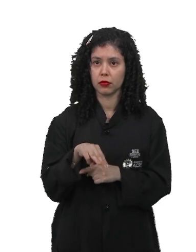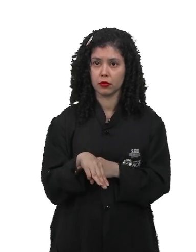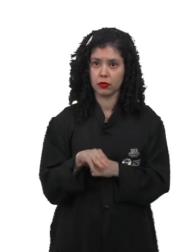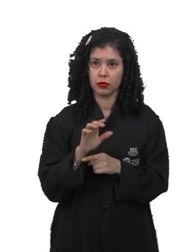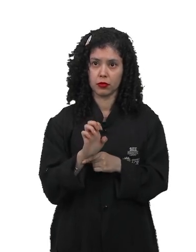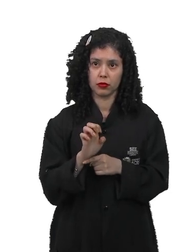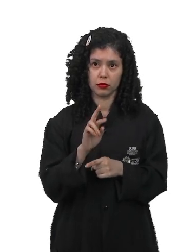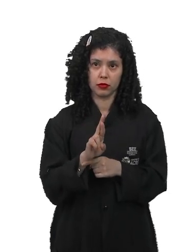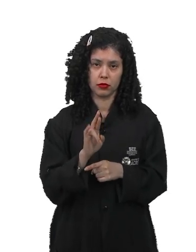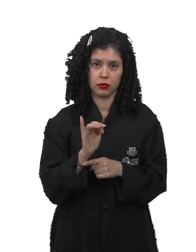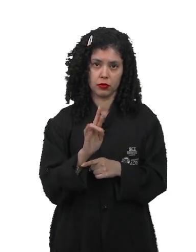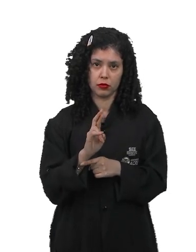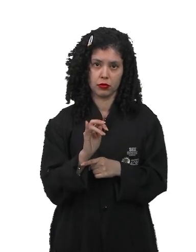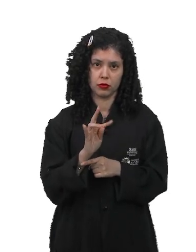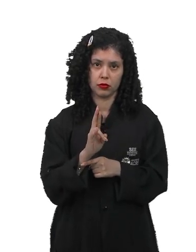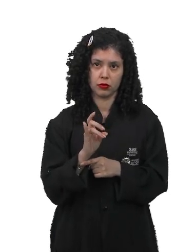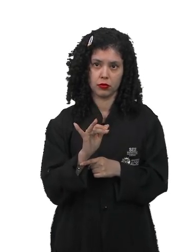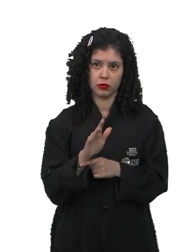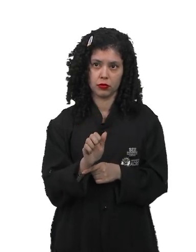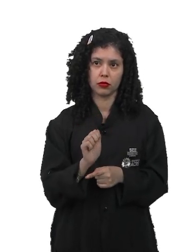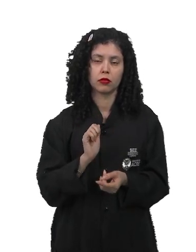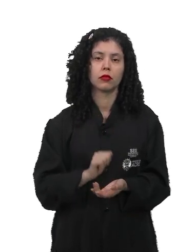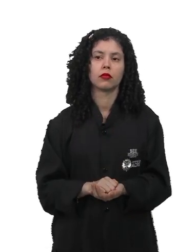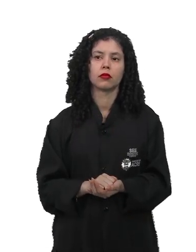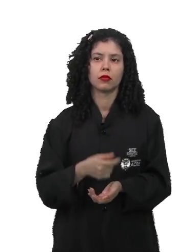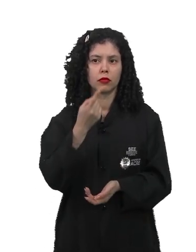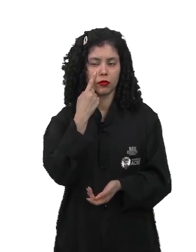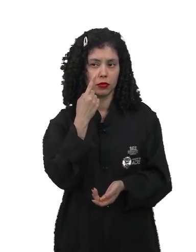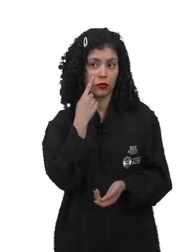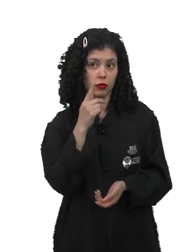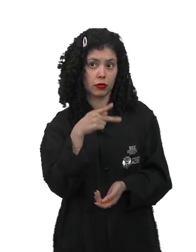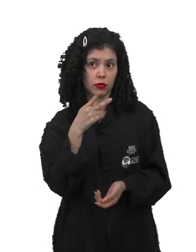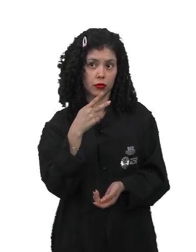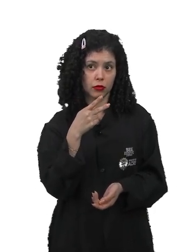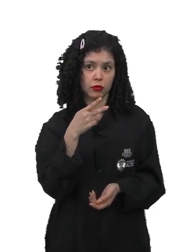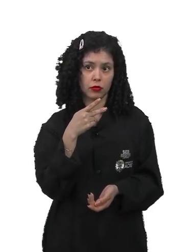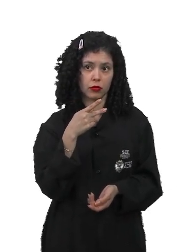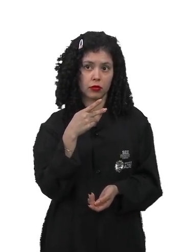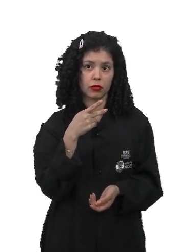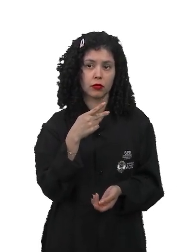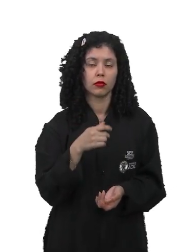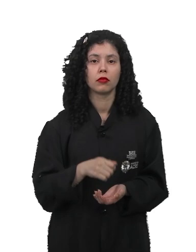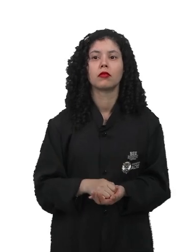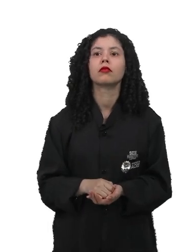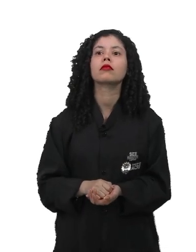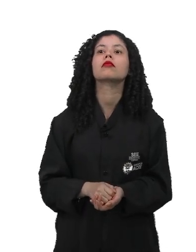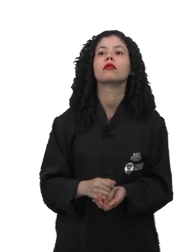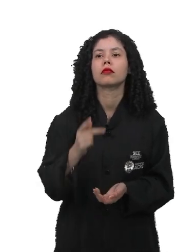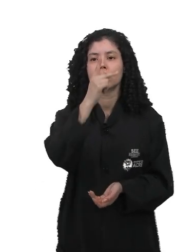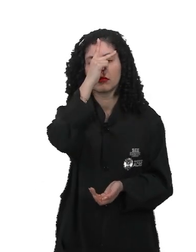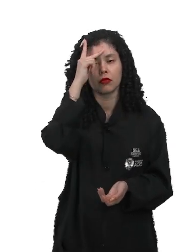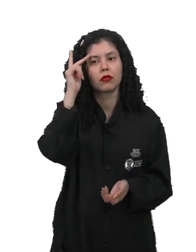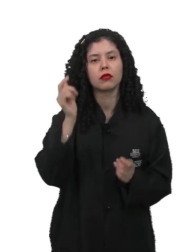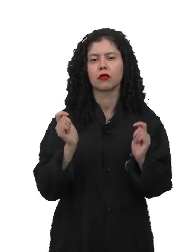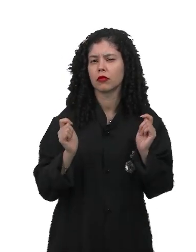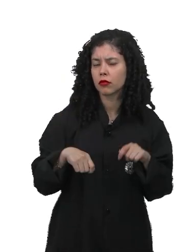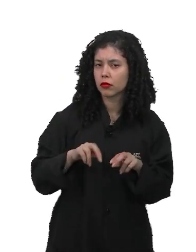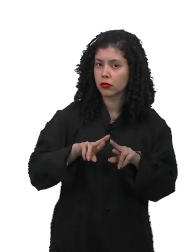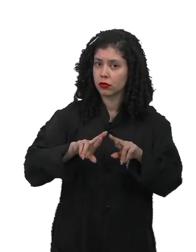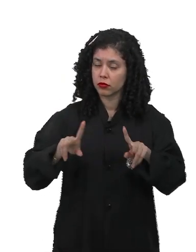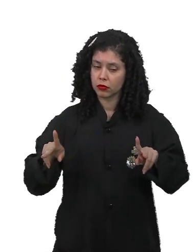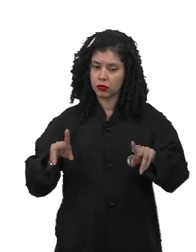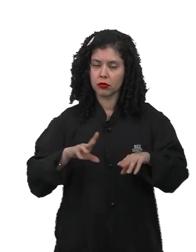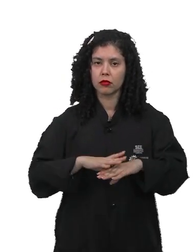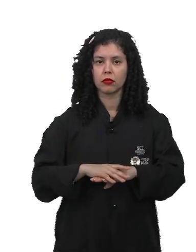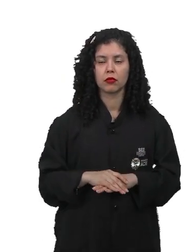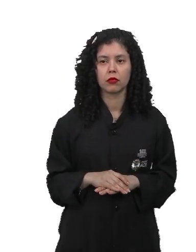falando sobre a meritocracia, nós vamos falar também em relação às pessoas que possuem